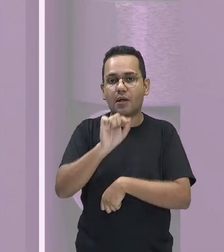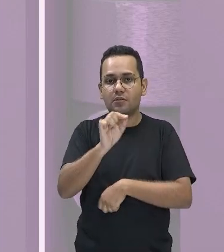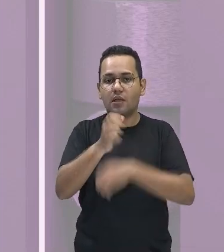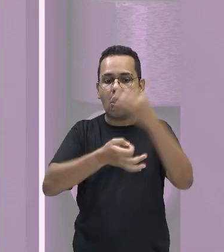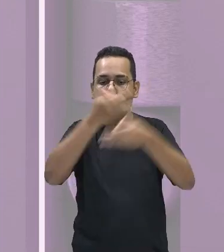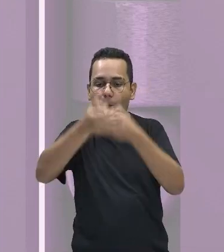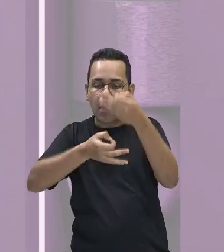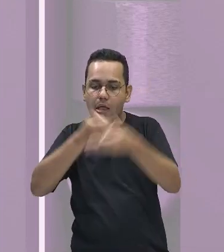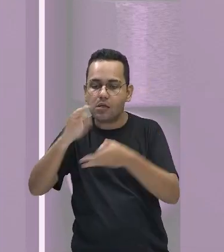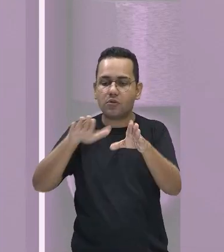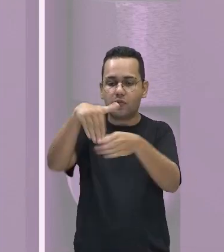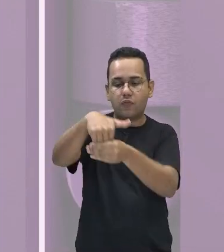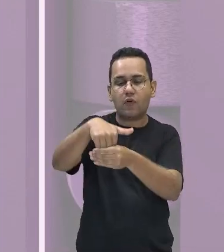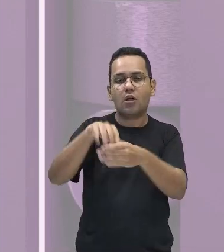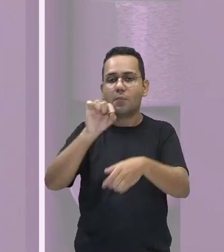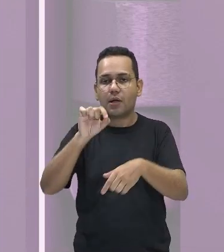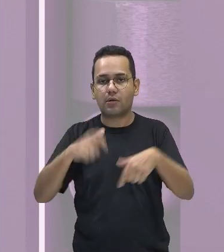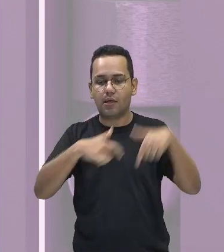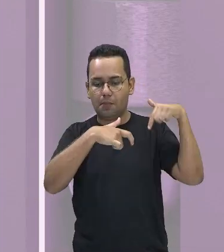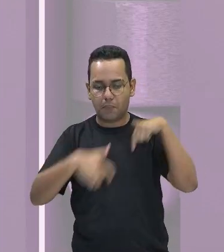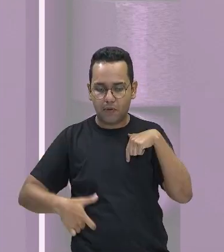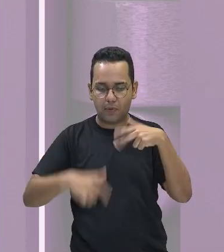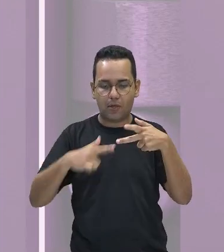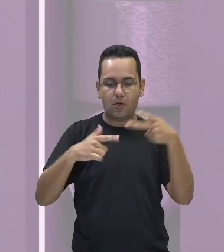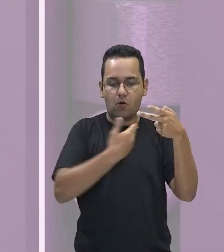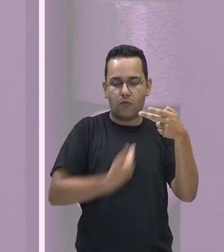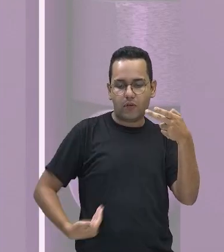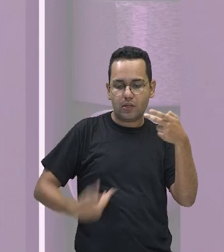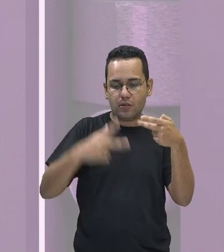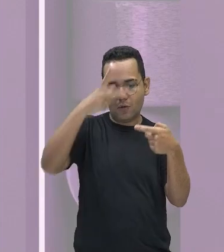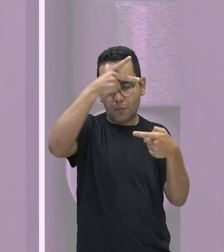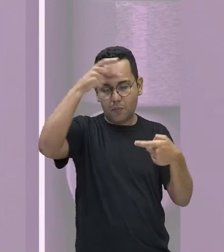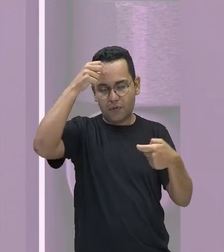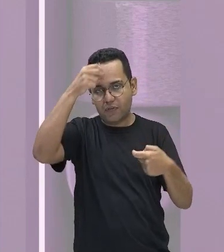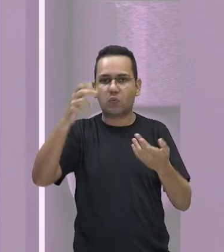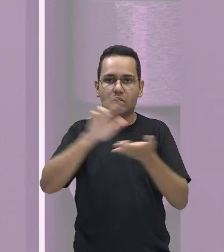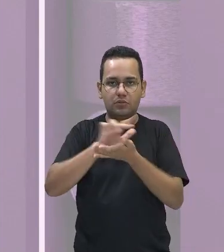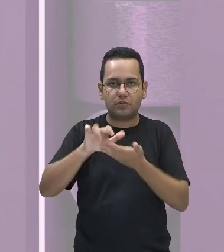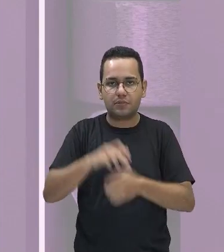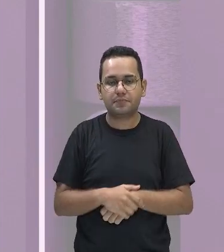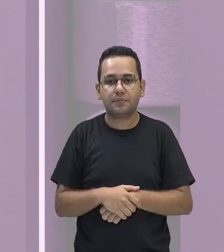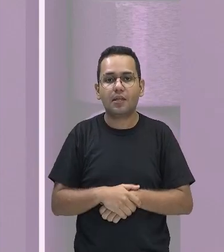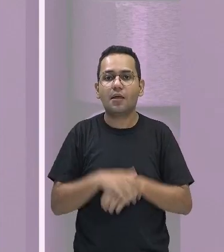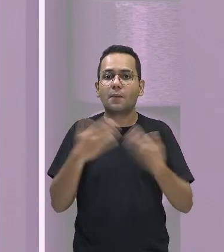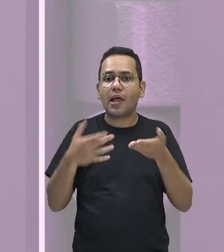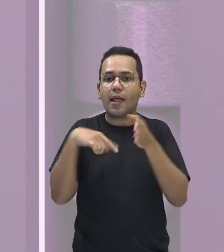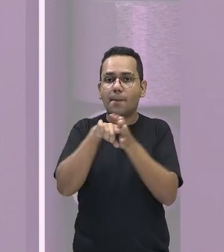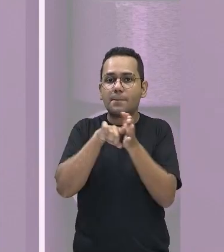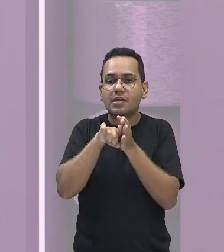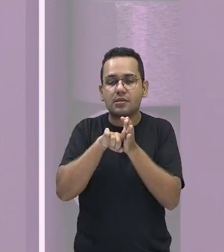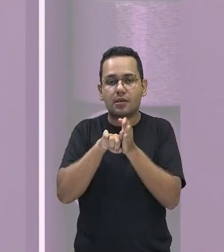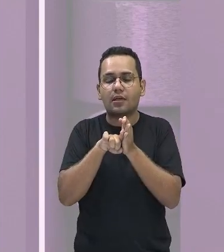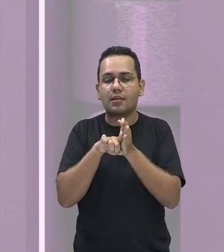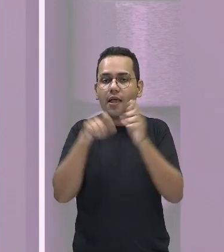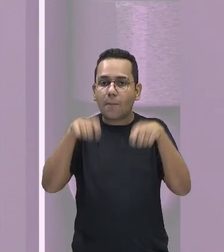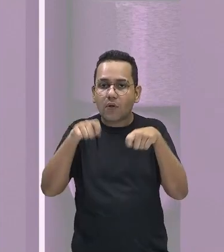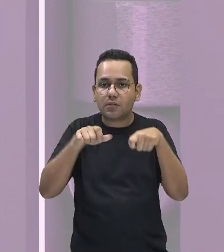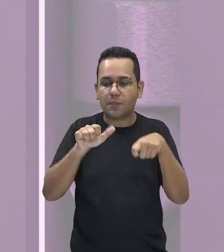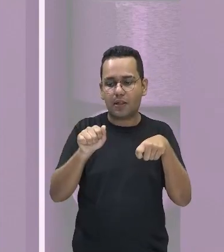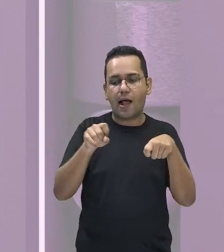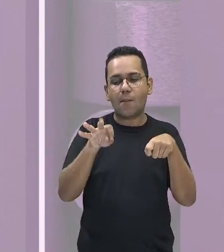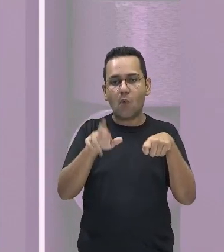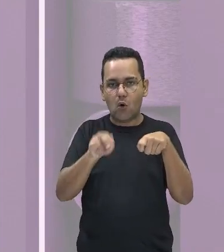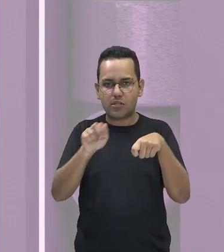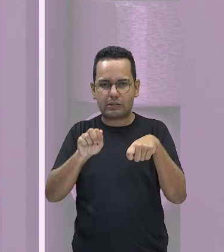presidente, como para governador, como para prefeito. A pesquisa, ela é sempre baseada em amostras. Claro que para isso a gente